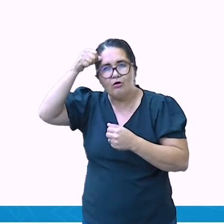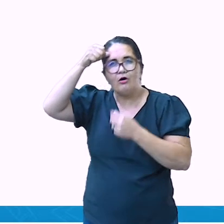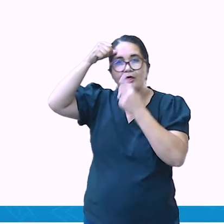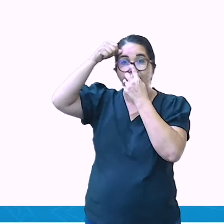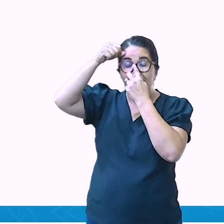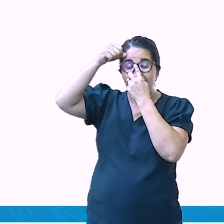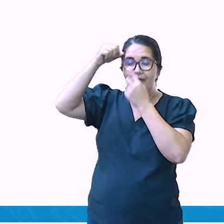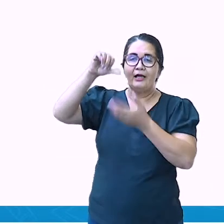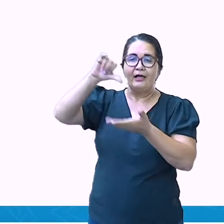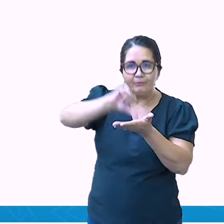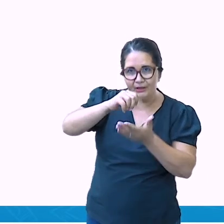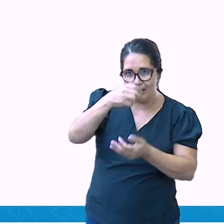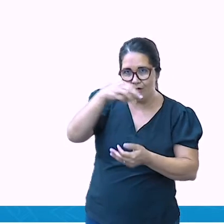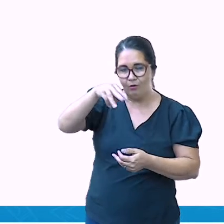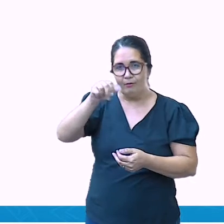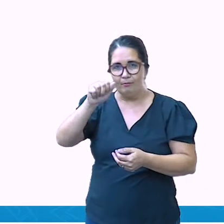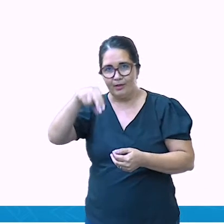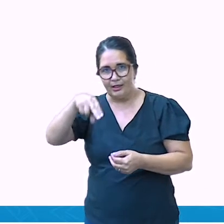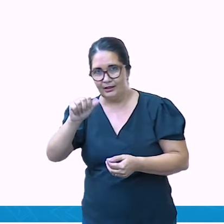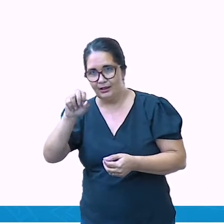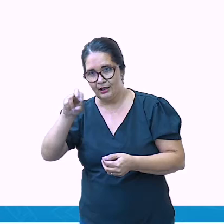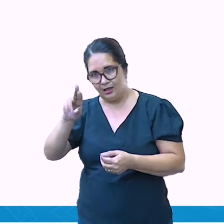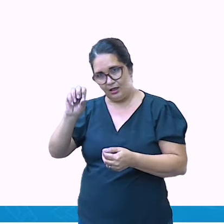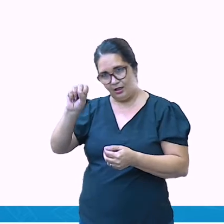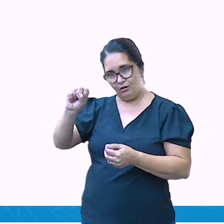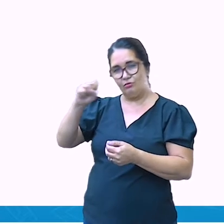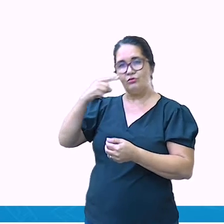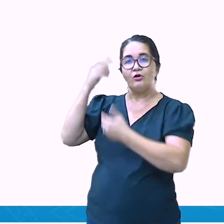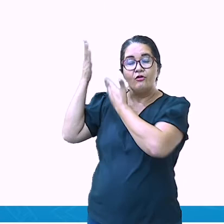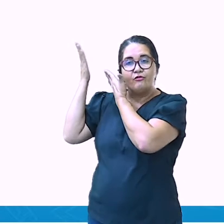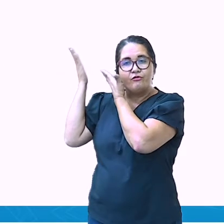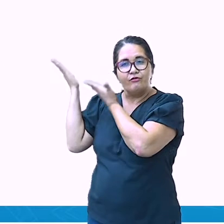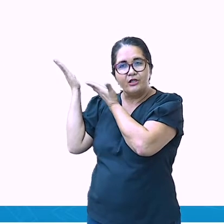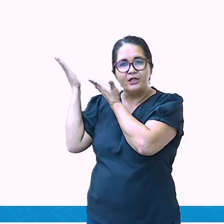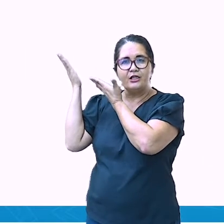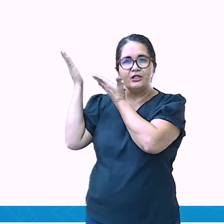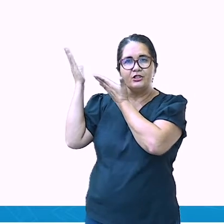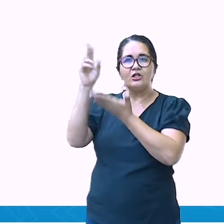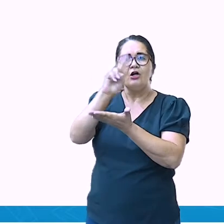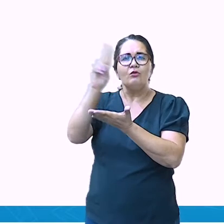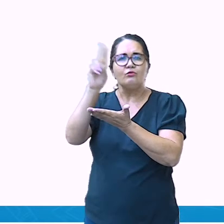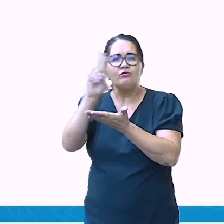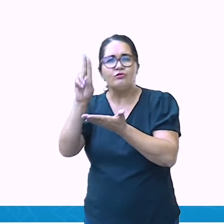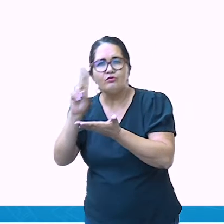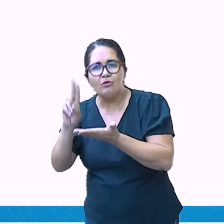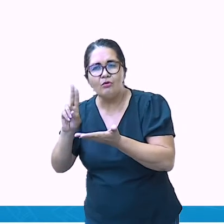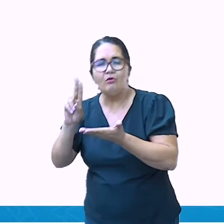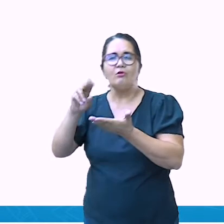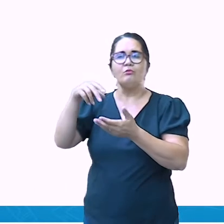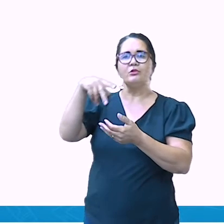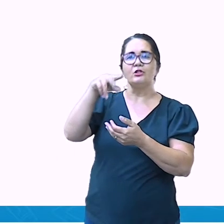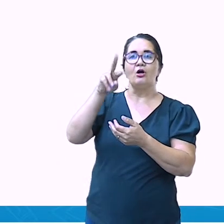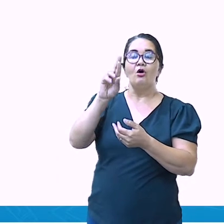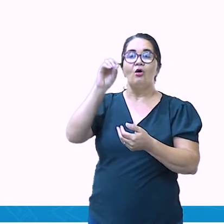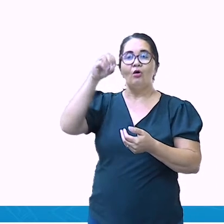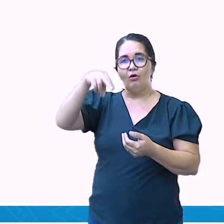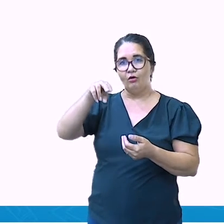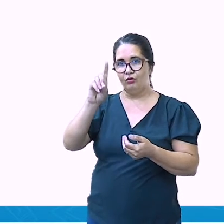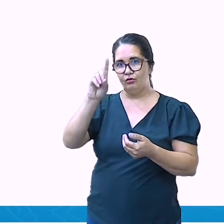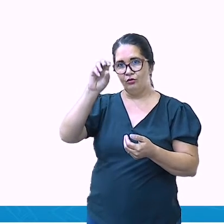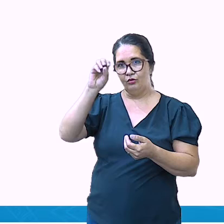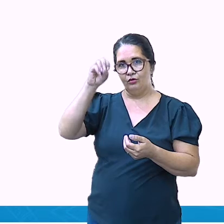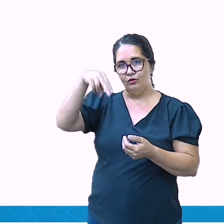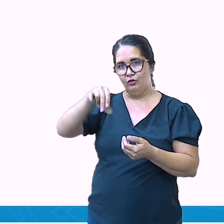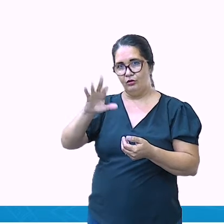é Manaus. Rondônia, capital Porto Velho. Roraima,